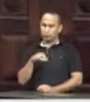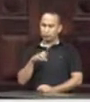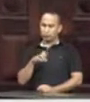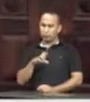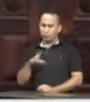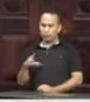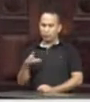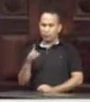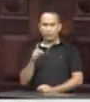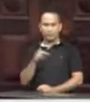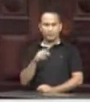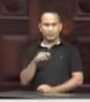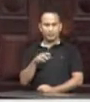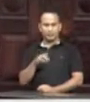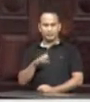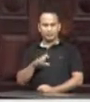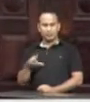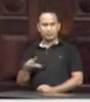do pré-sal,